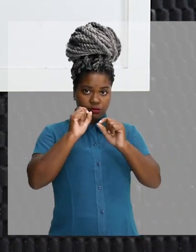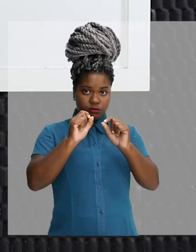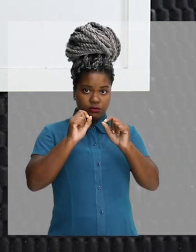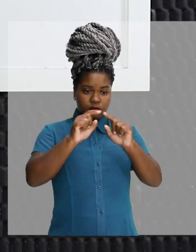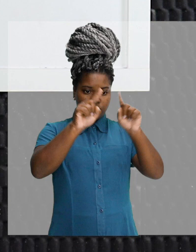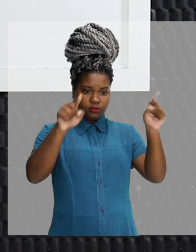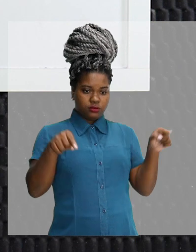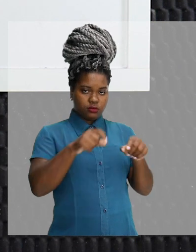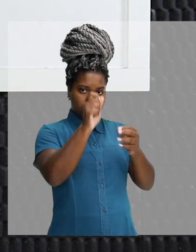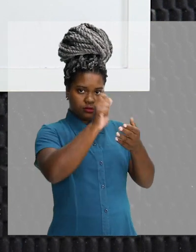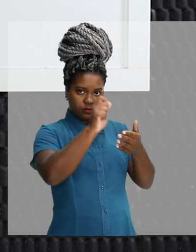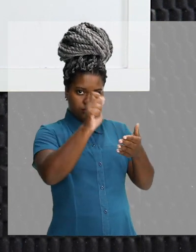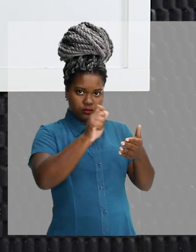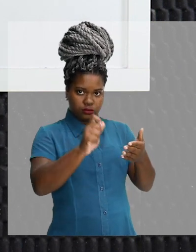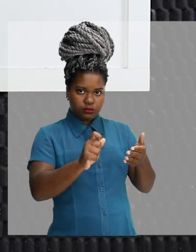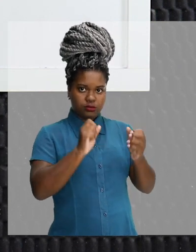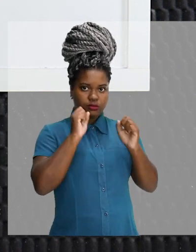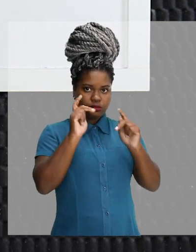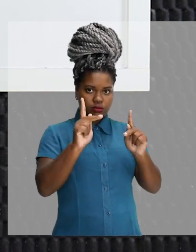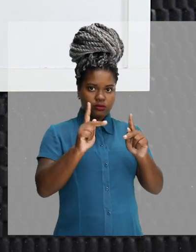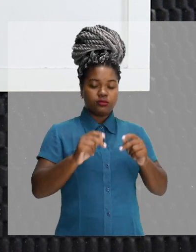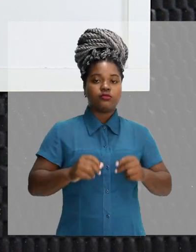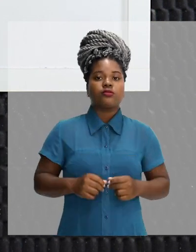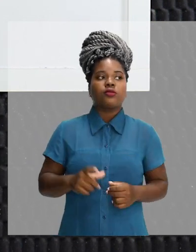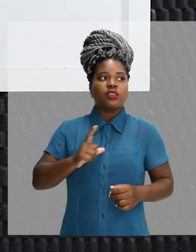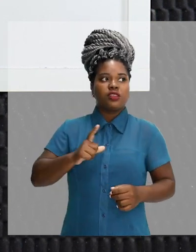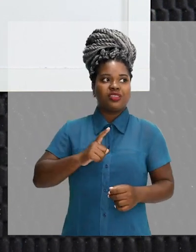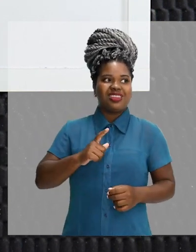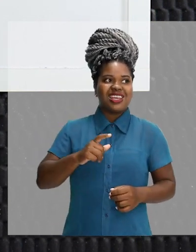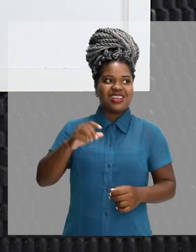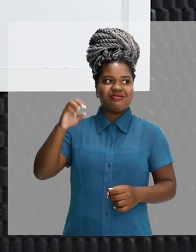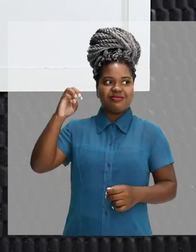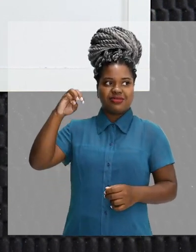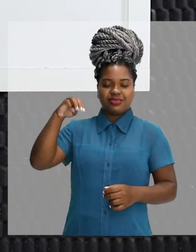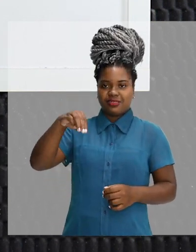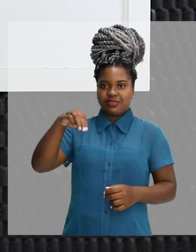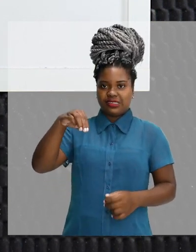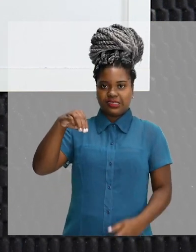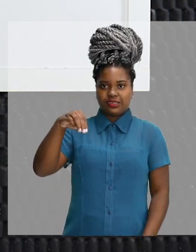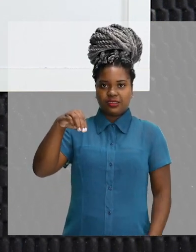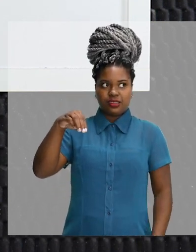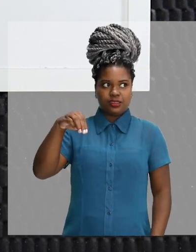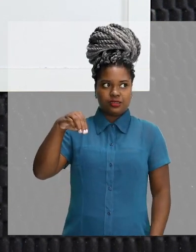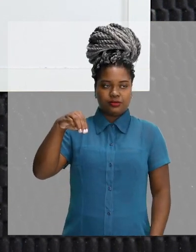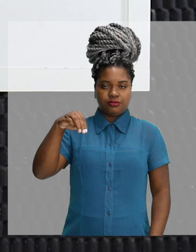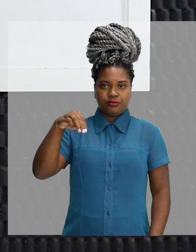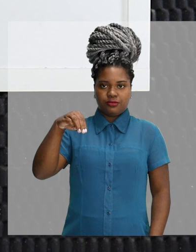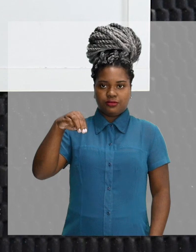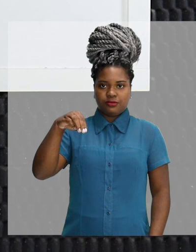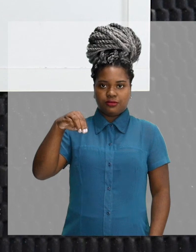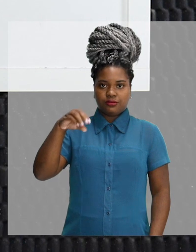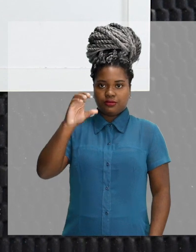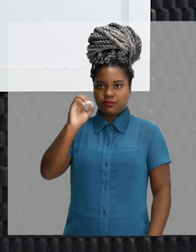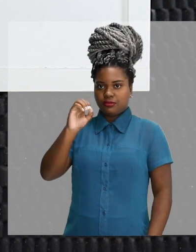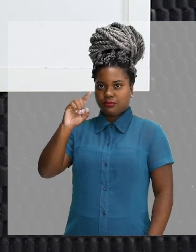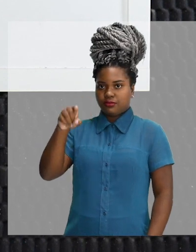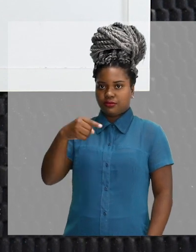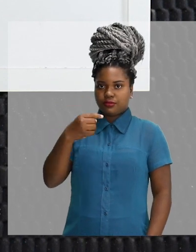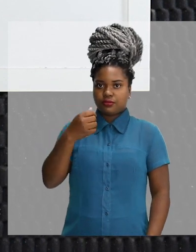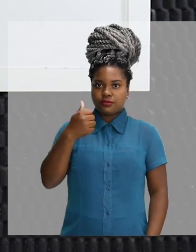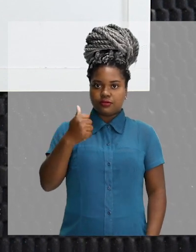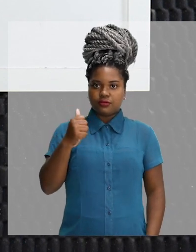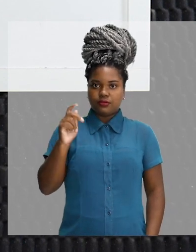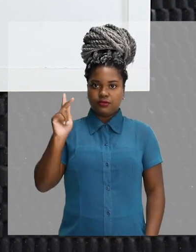no quadro, certo? A massa da partícula é 0,1 kg